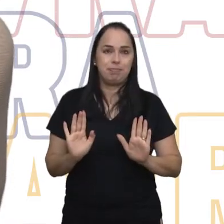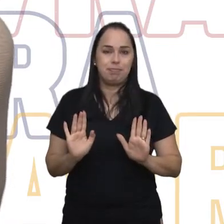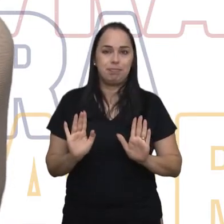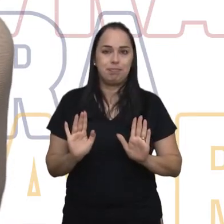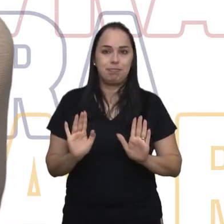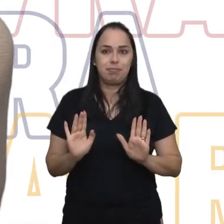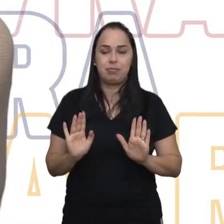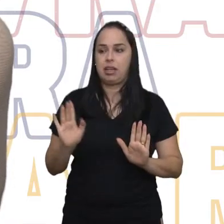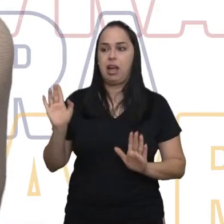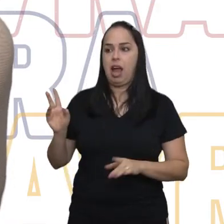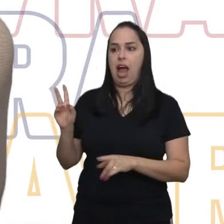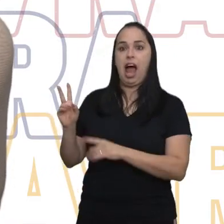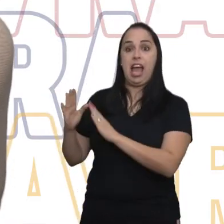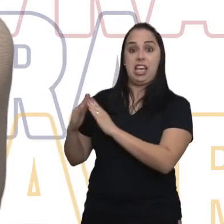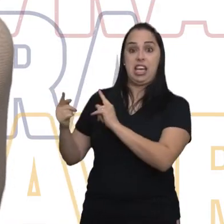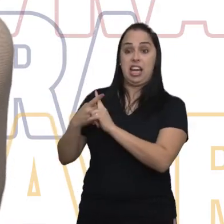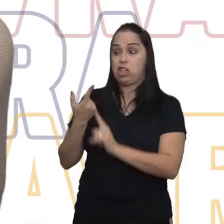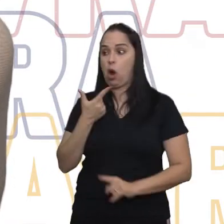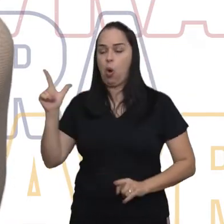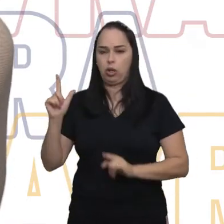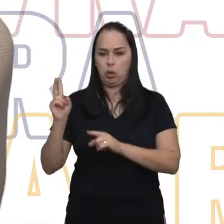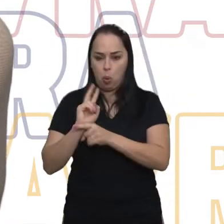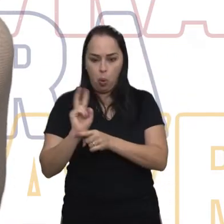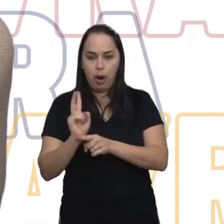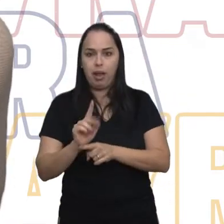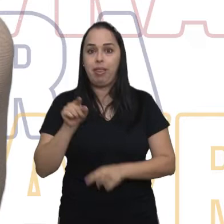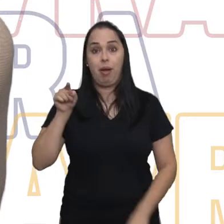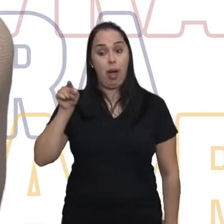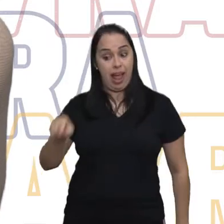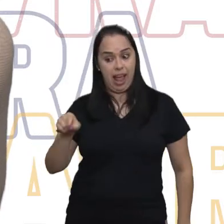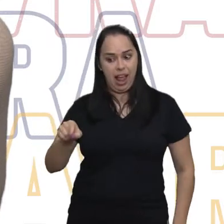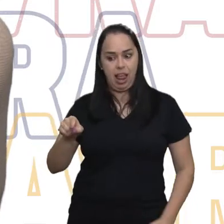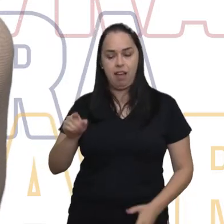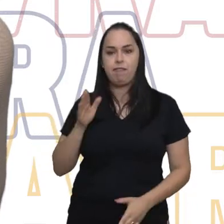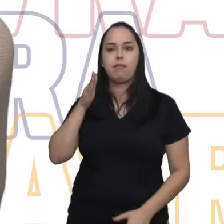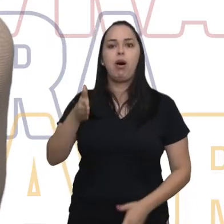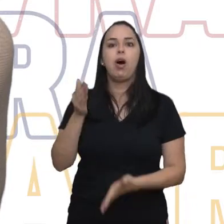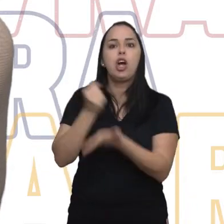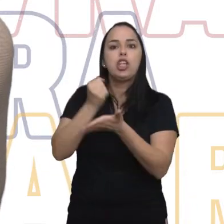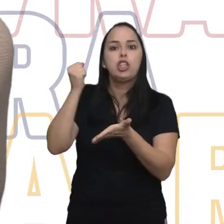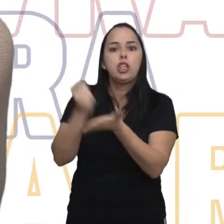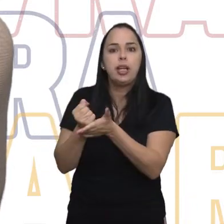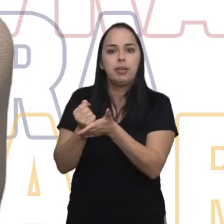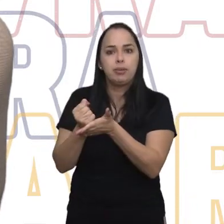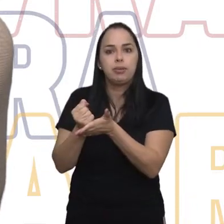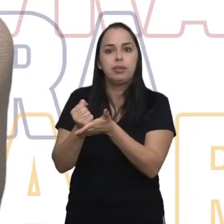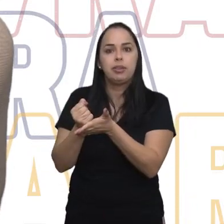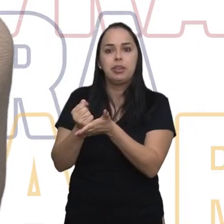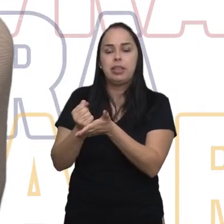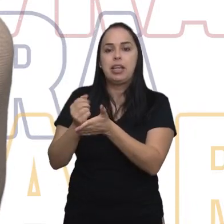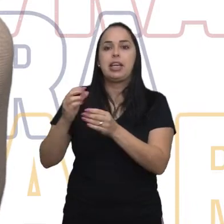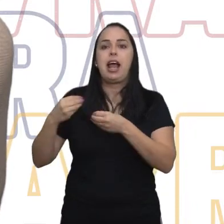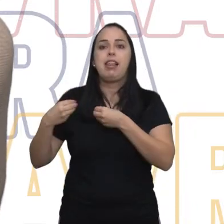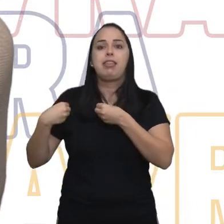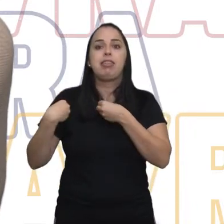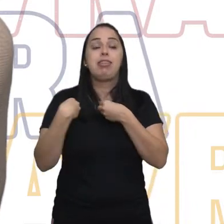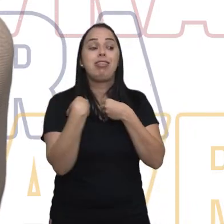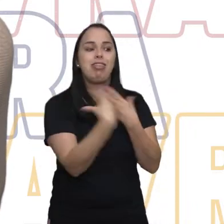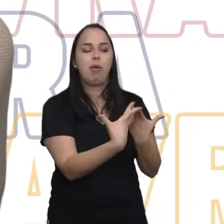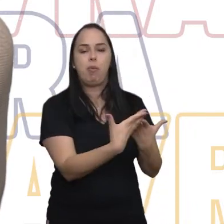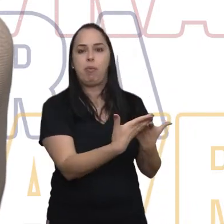assim uma coisa que a igreja ia tomar conta, não. Ela foi no cartório e registrou